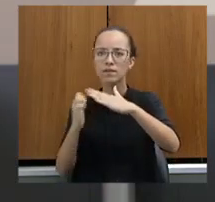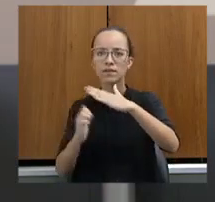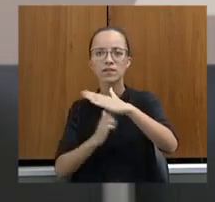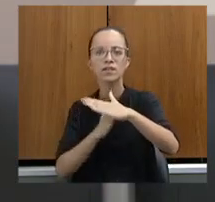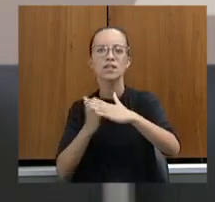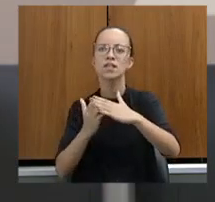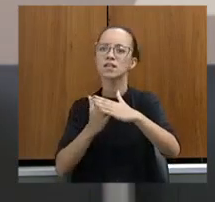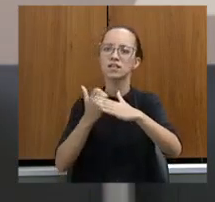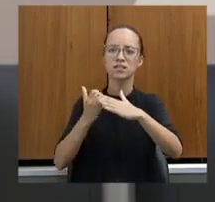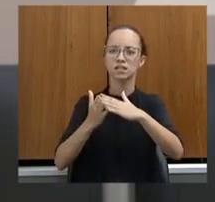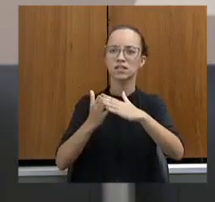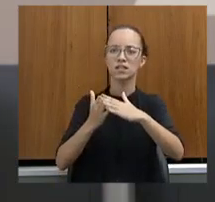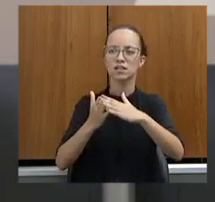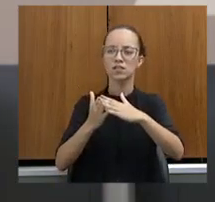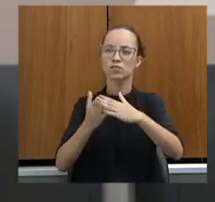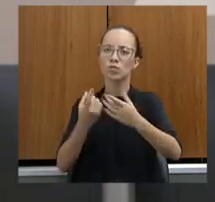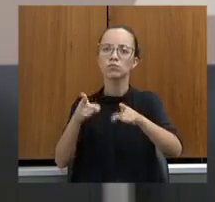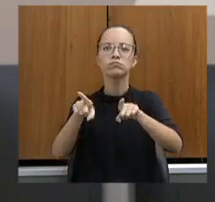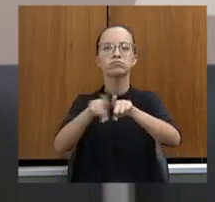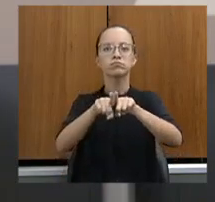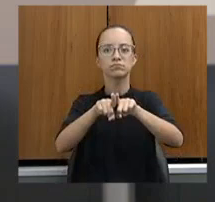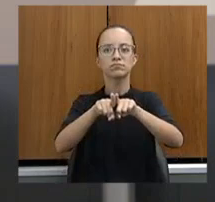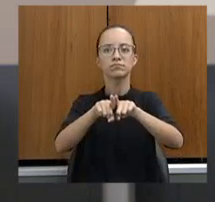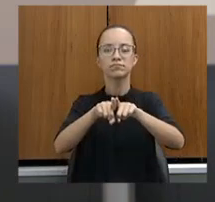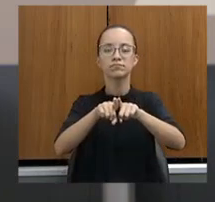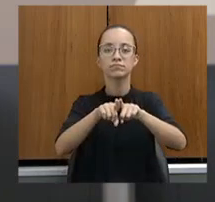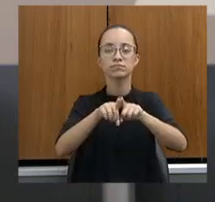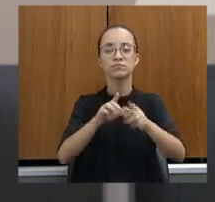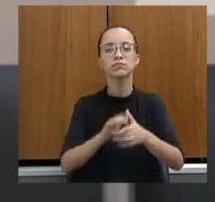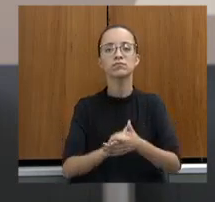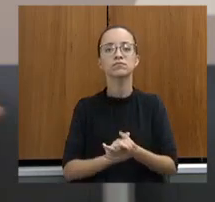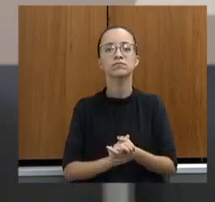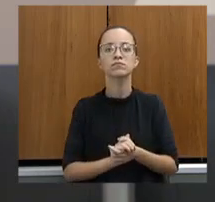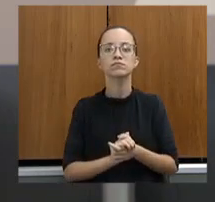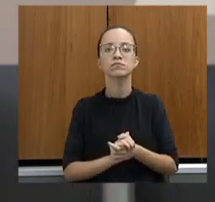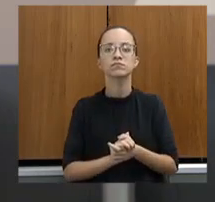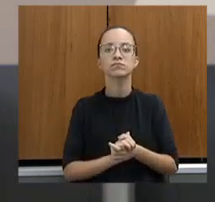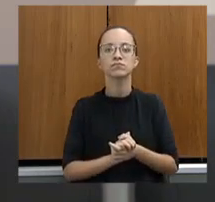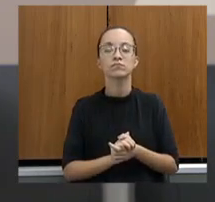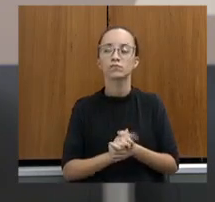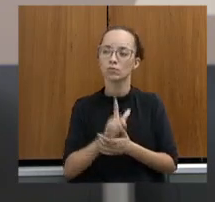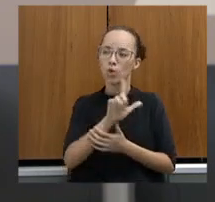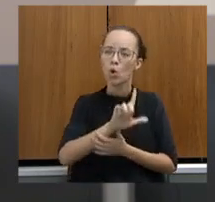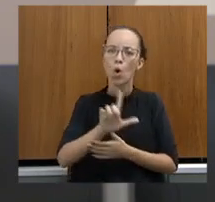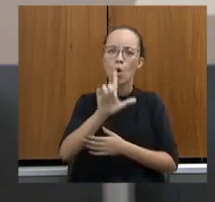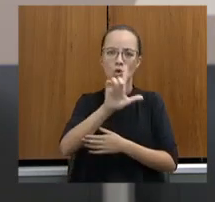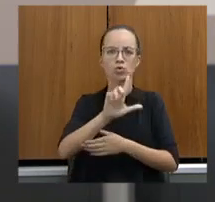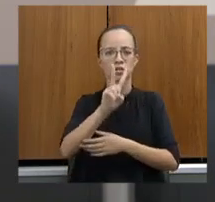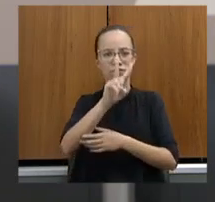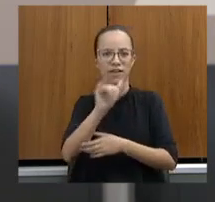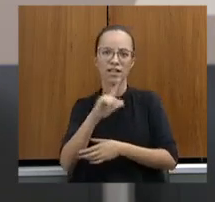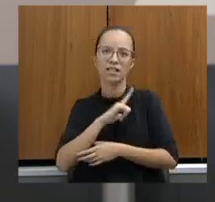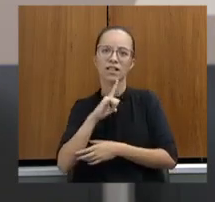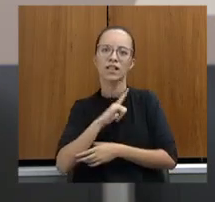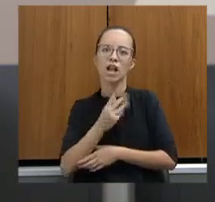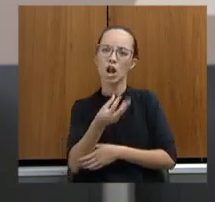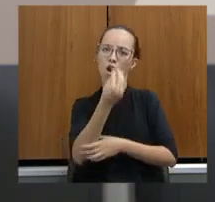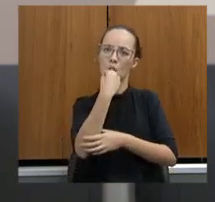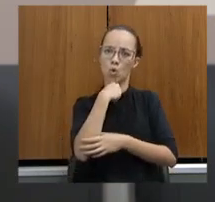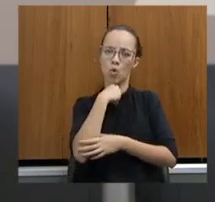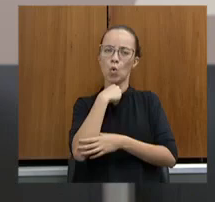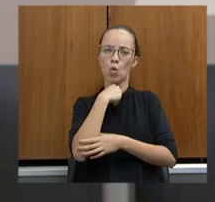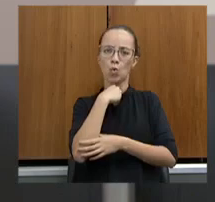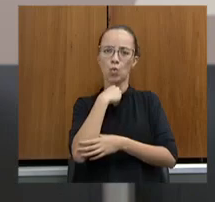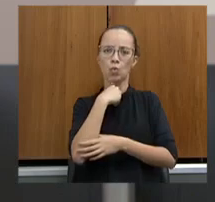investidores no e isso automaticamente vai se transformar em arrecadação né e novos recursos